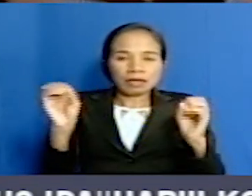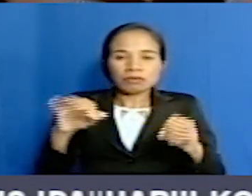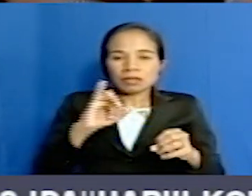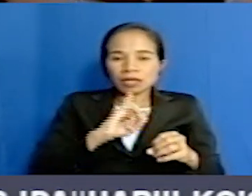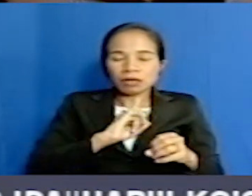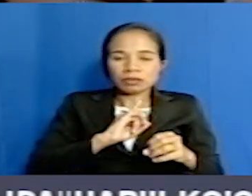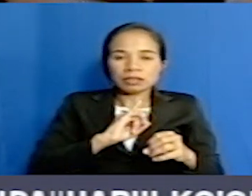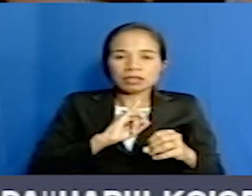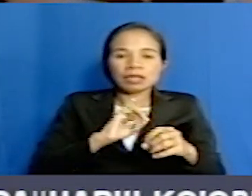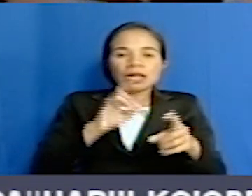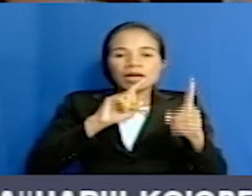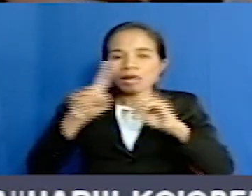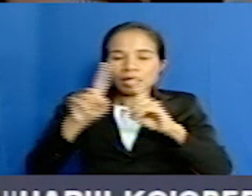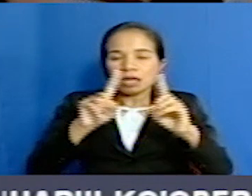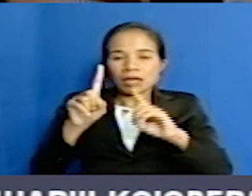house e lá colher com a ba